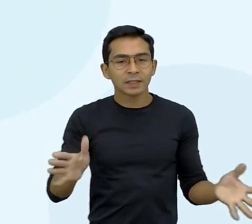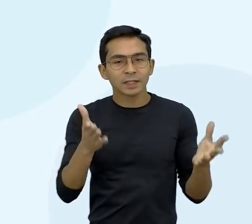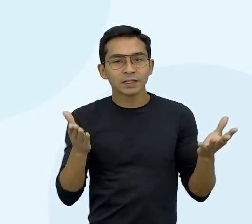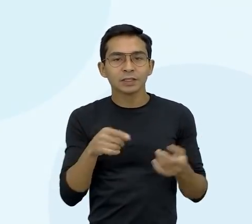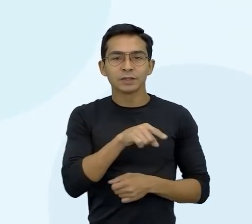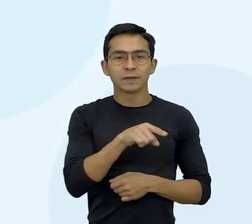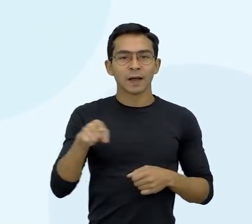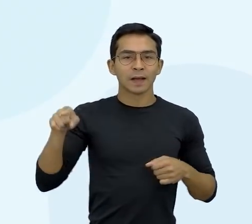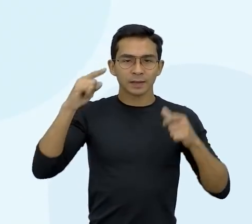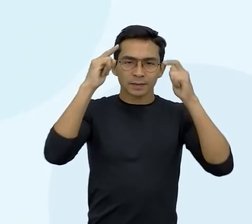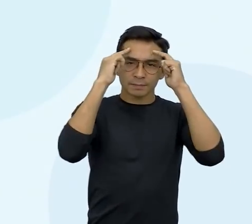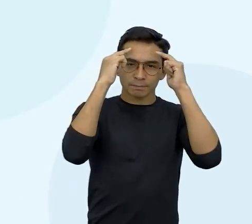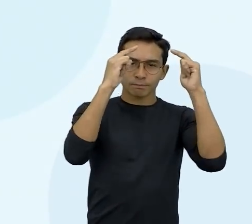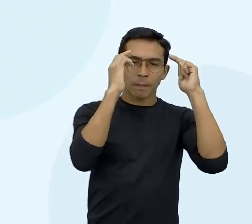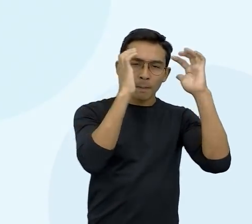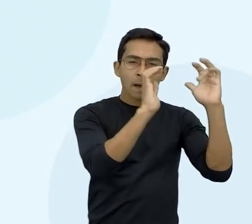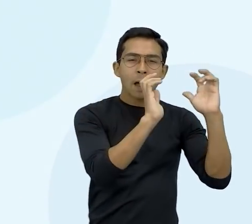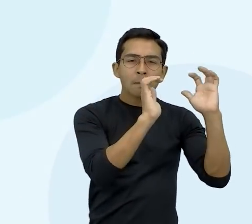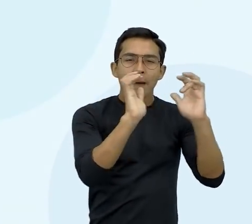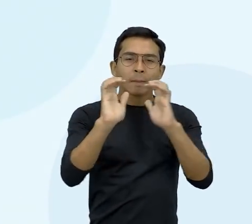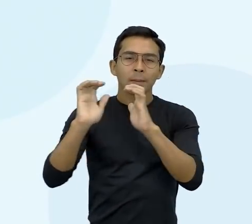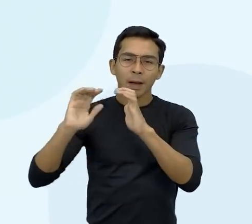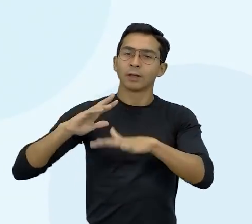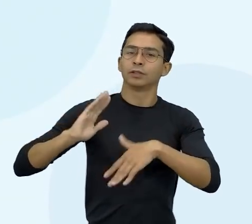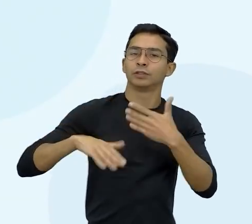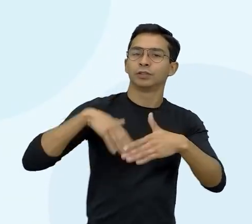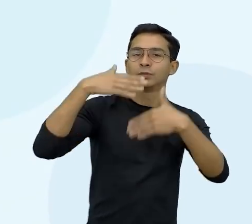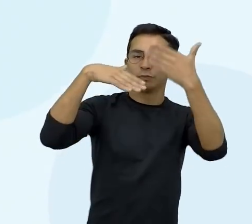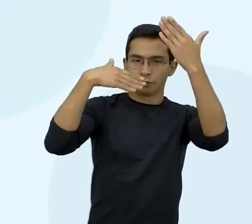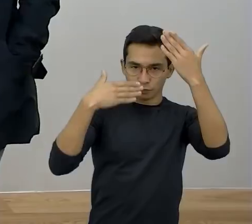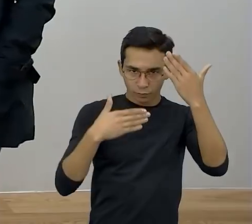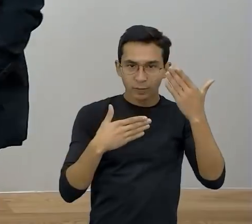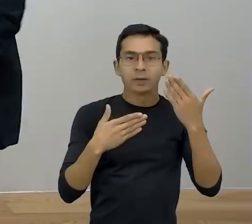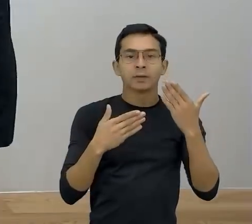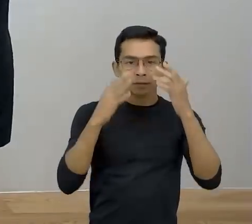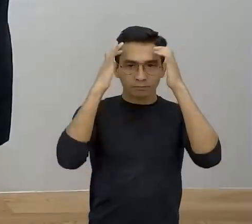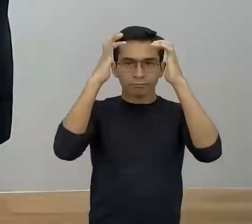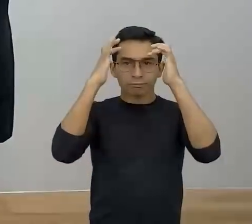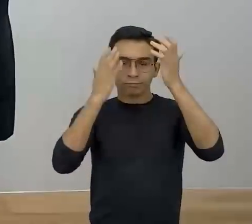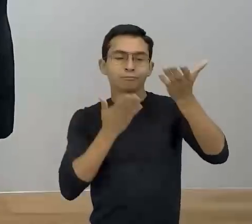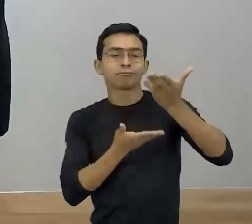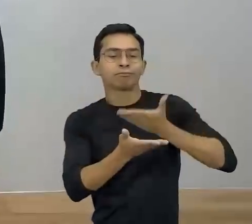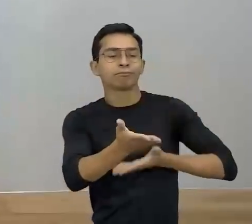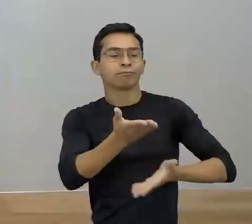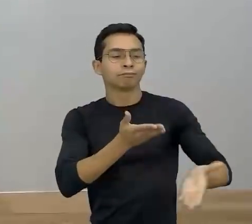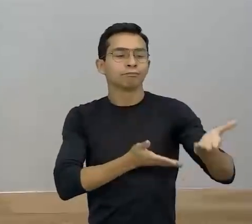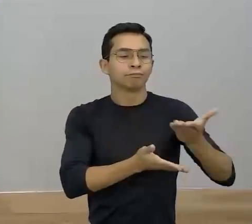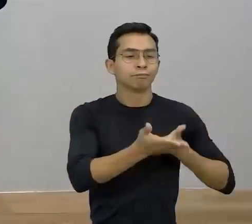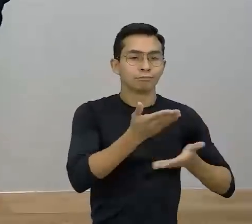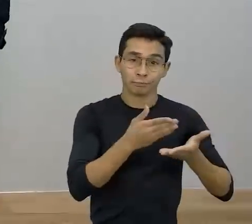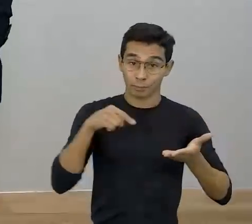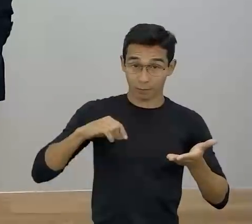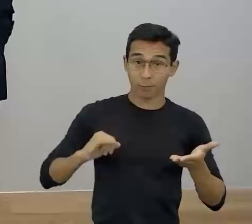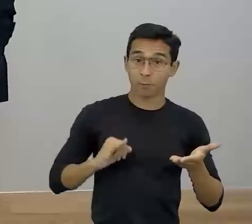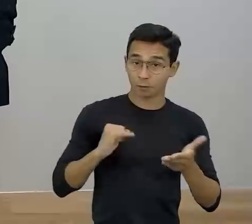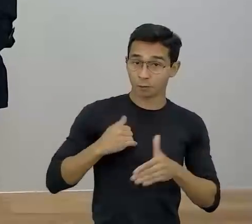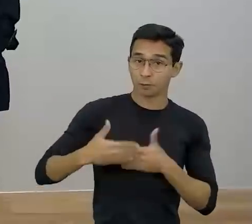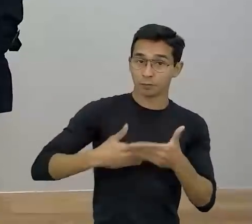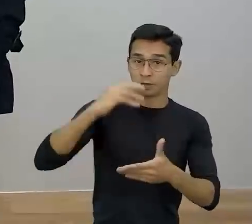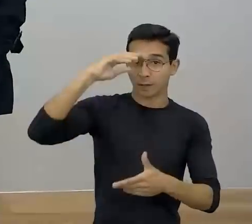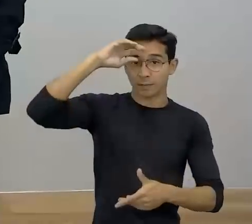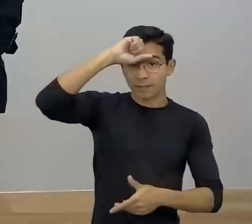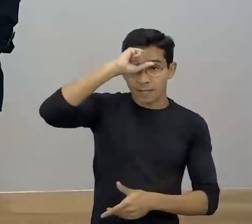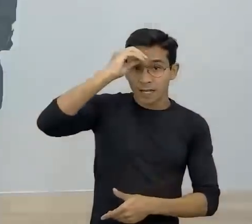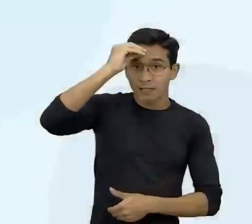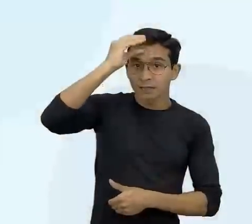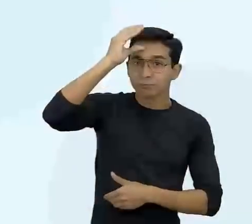competências cognitivas e socioemocionais, que a gente já comentou aqui, que não se dissociam na aprendizagem. Um próximo